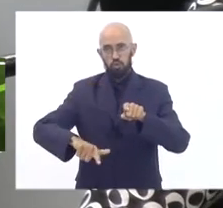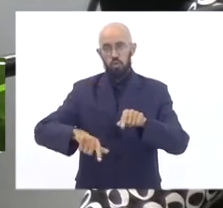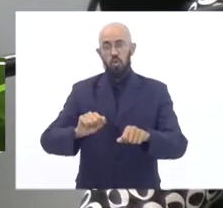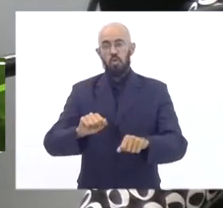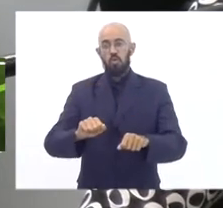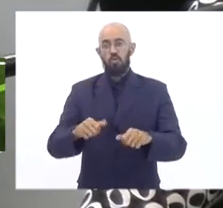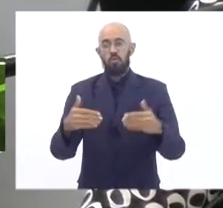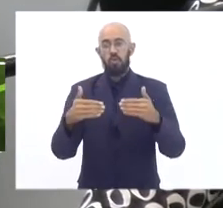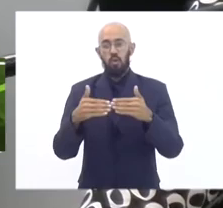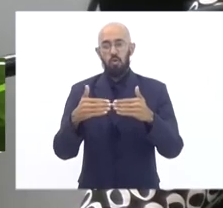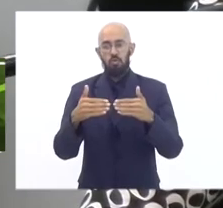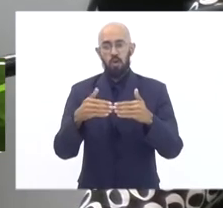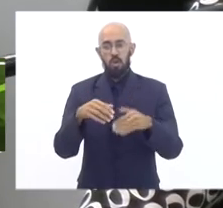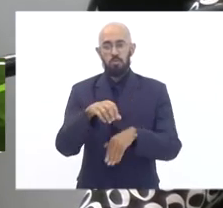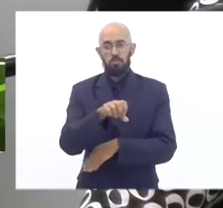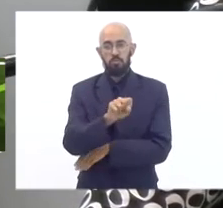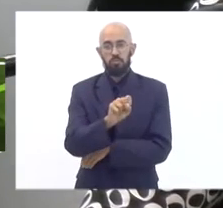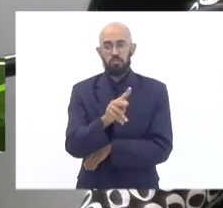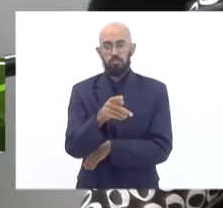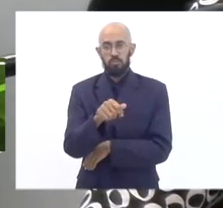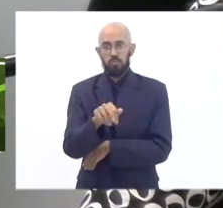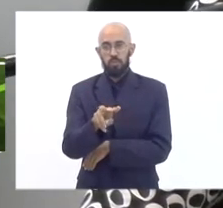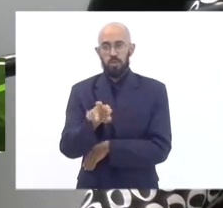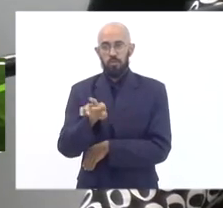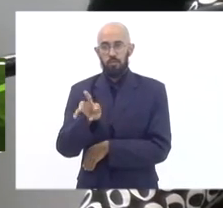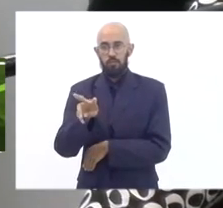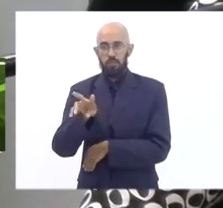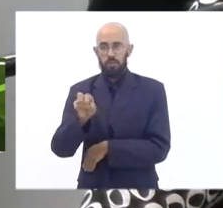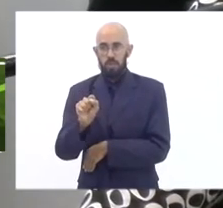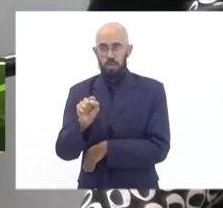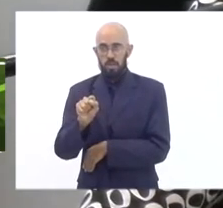segundo a Supervia, cedinho, anunciou